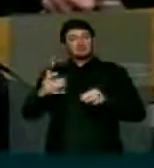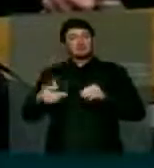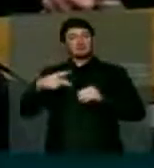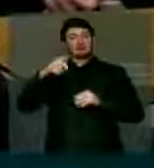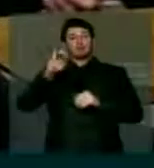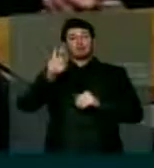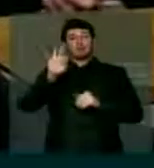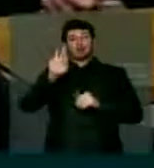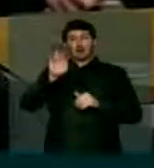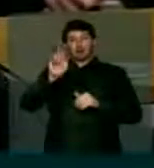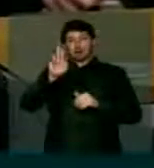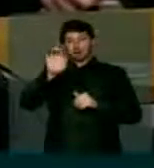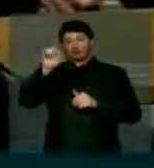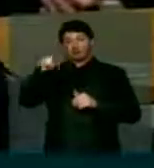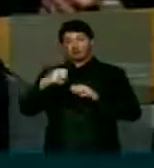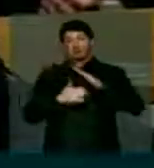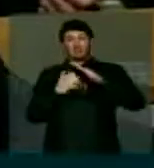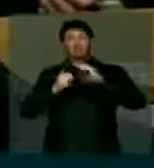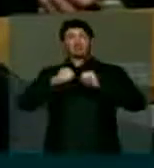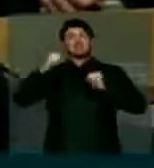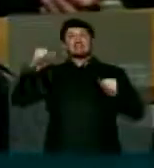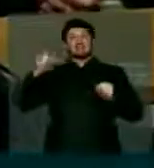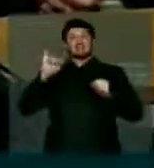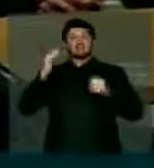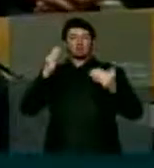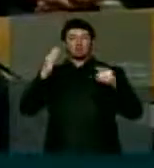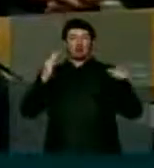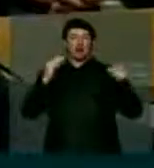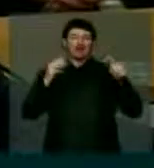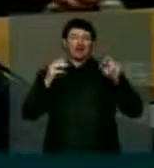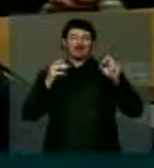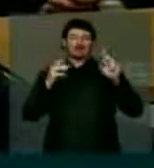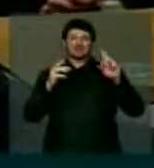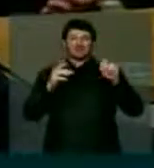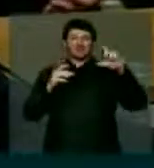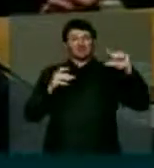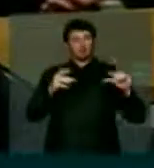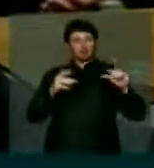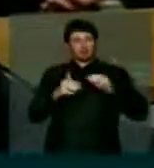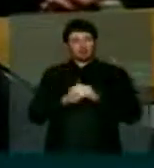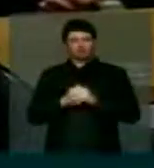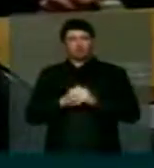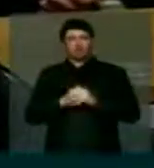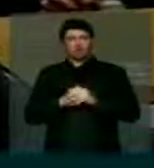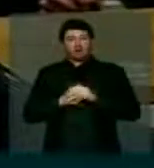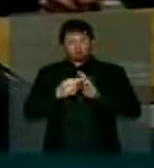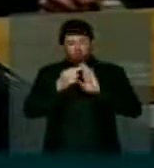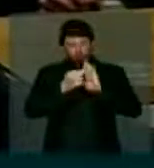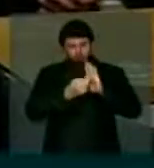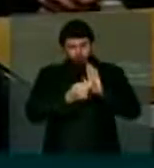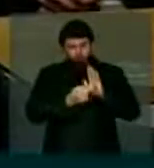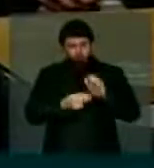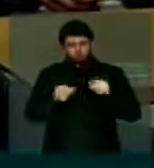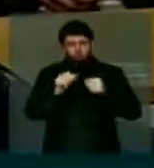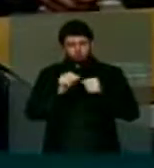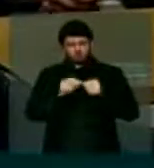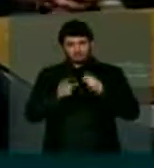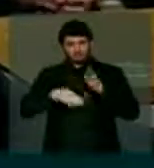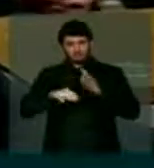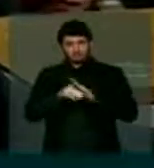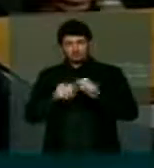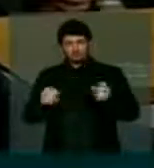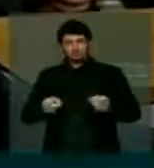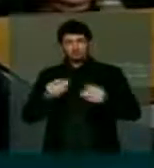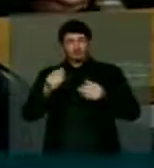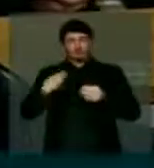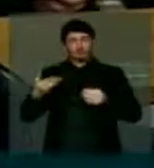da Petrobras, que é uma empresa gigante comparando com a Astra. Outra, a cláusula que permitia a Astra o exercício do direito de vender